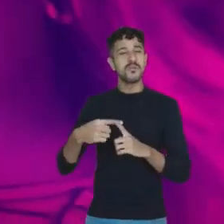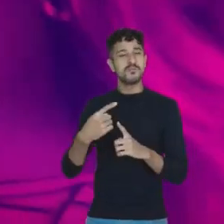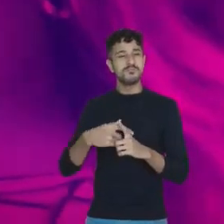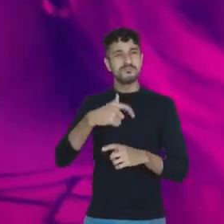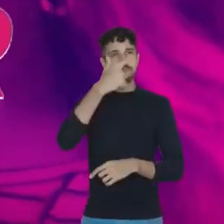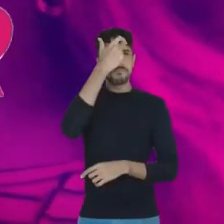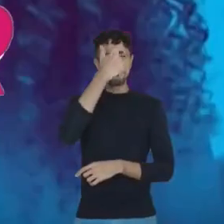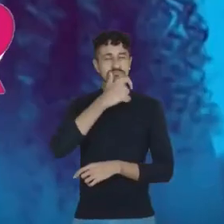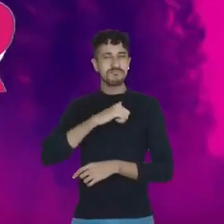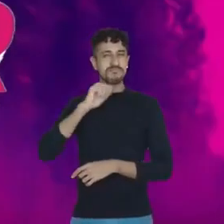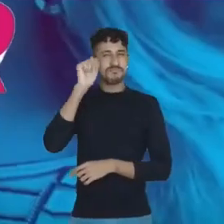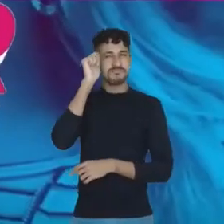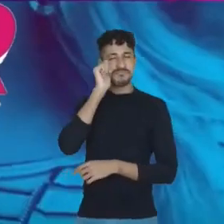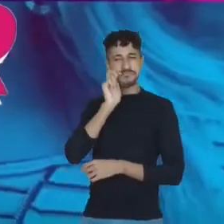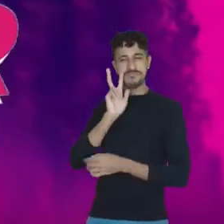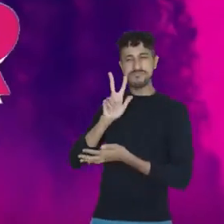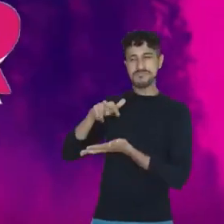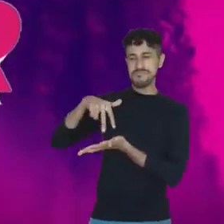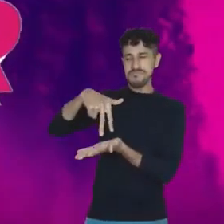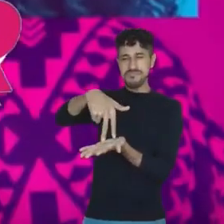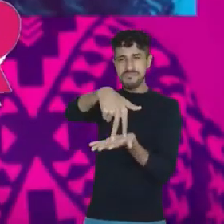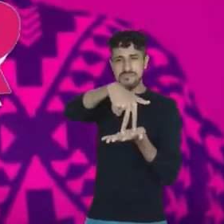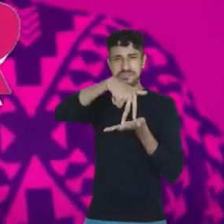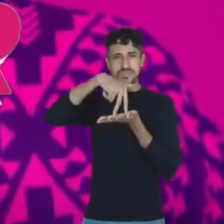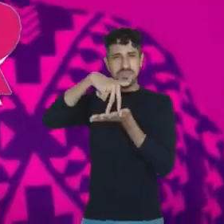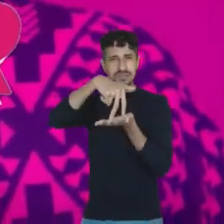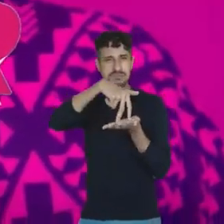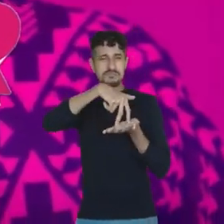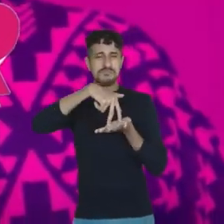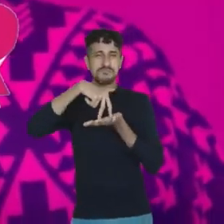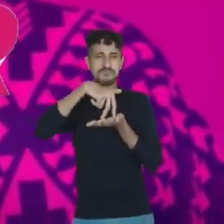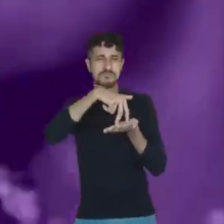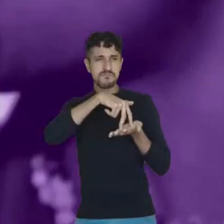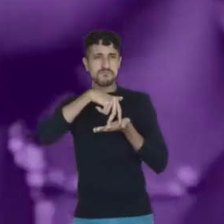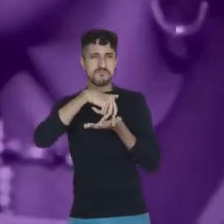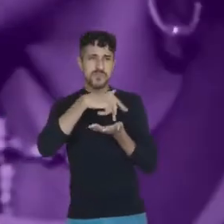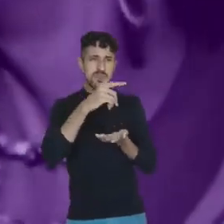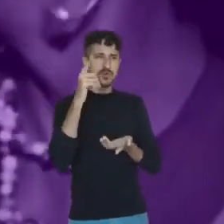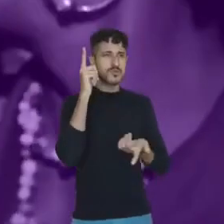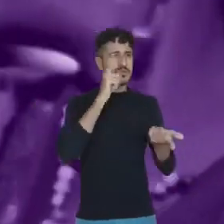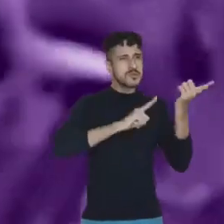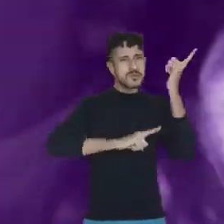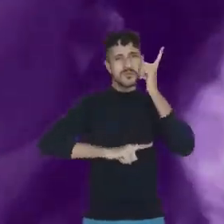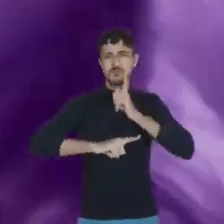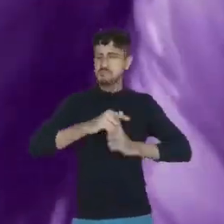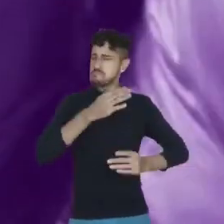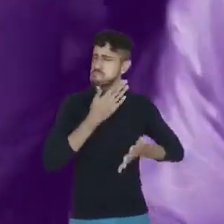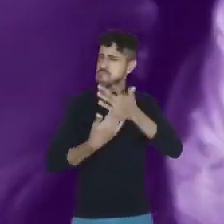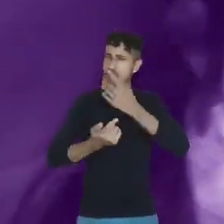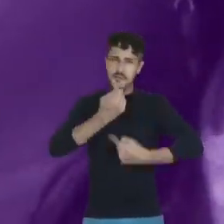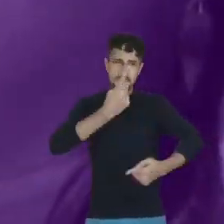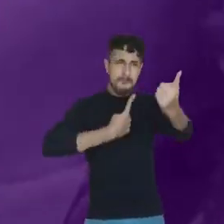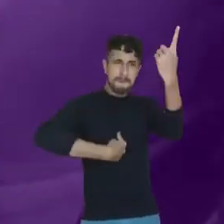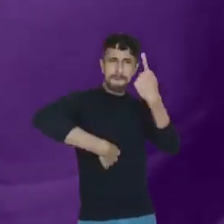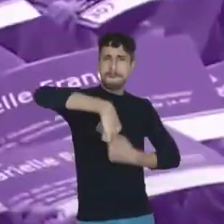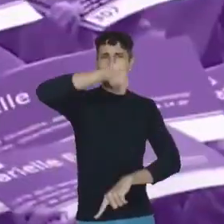Porque eu sou mulher pra fazer